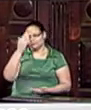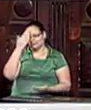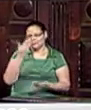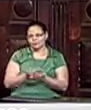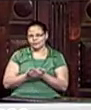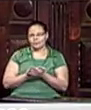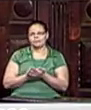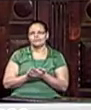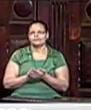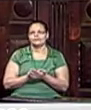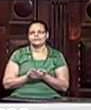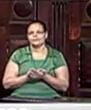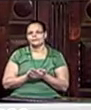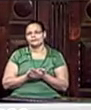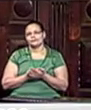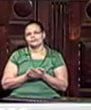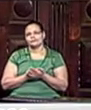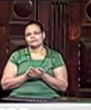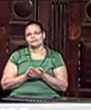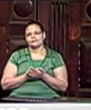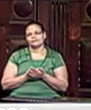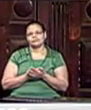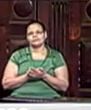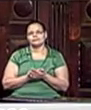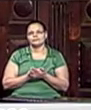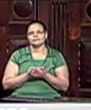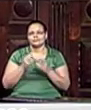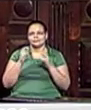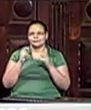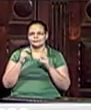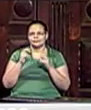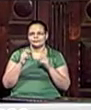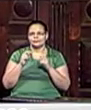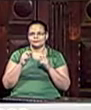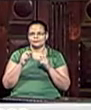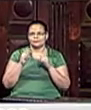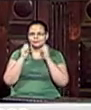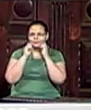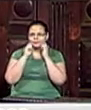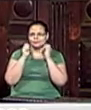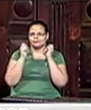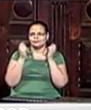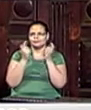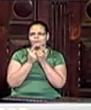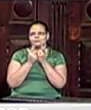Acreditei piamente que a Assembleia Nacional Constituinte,